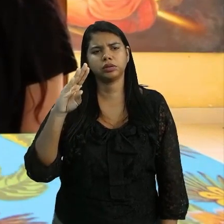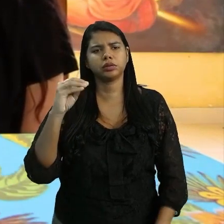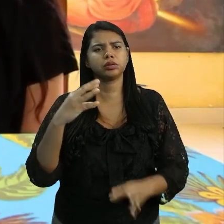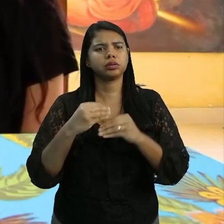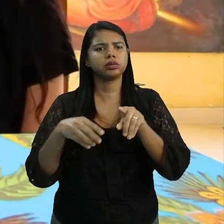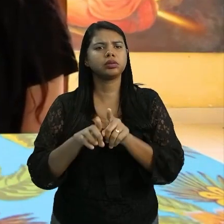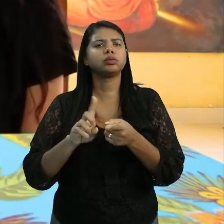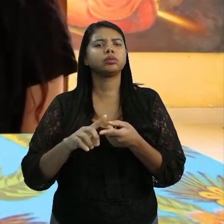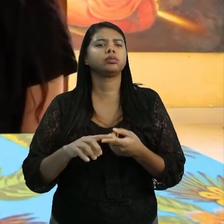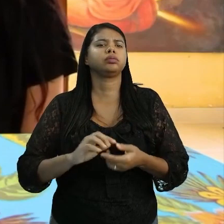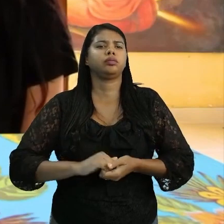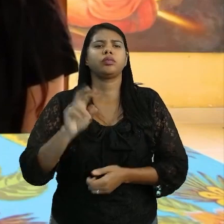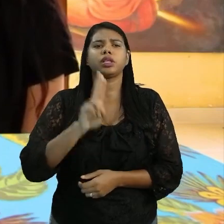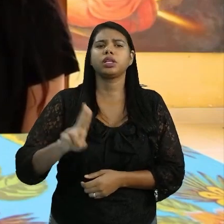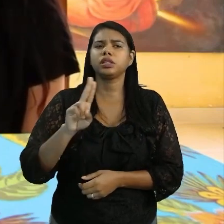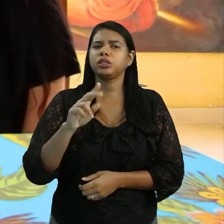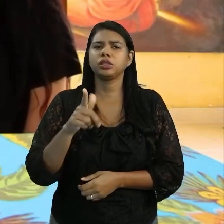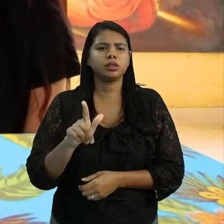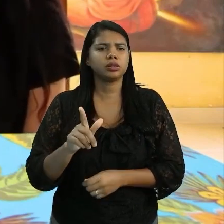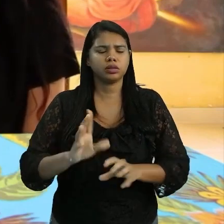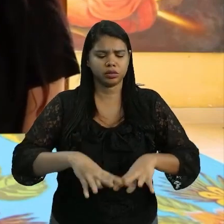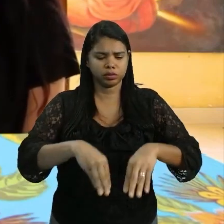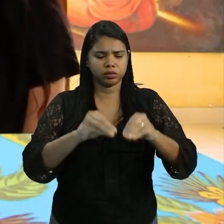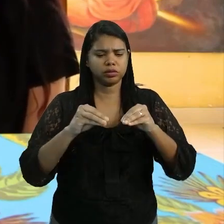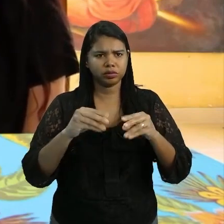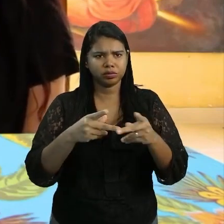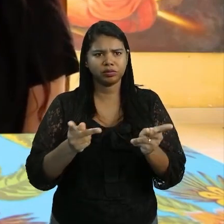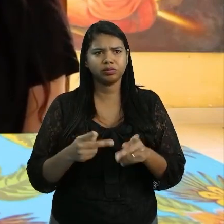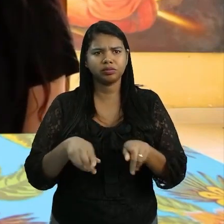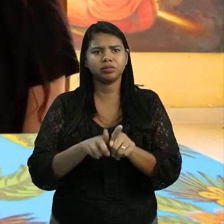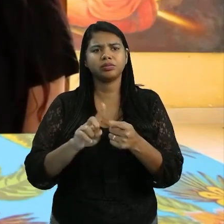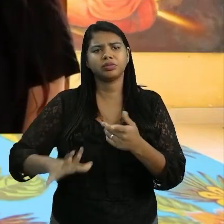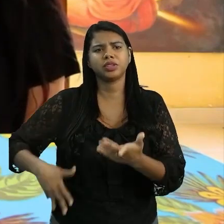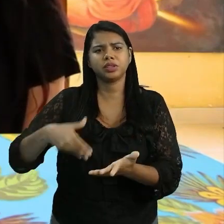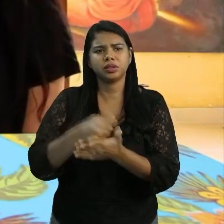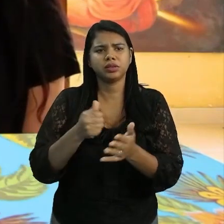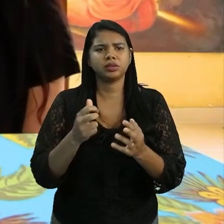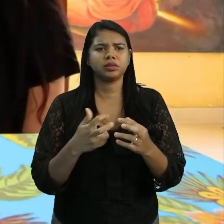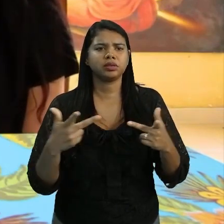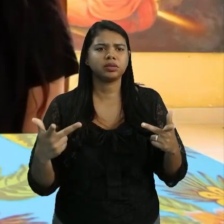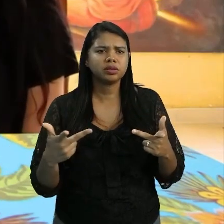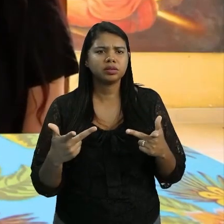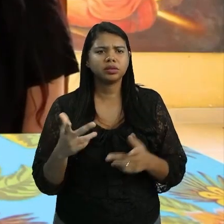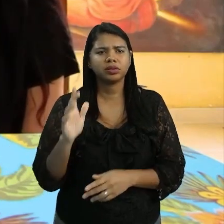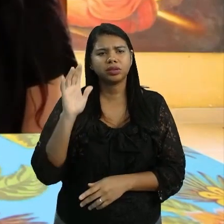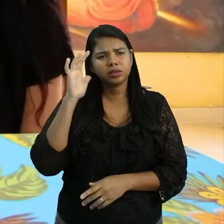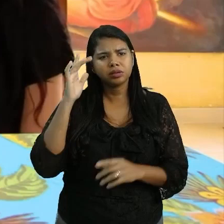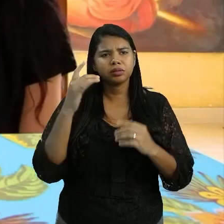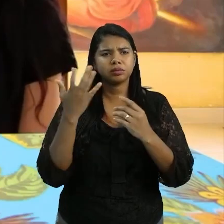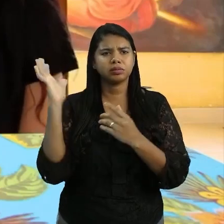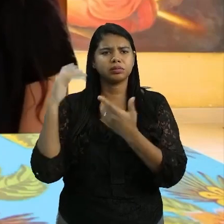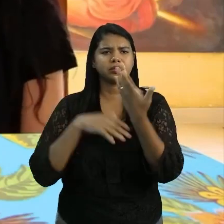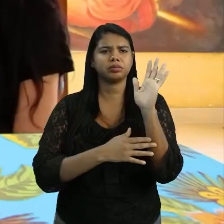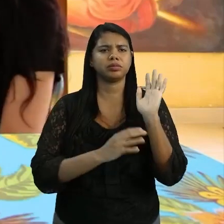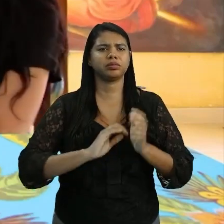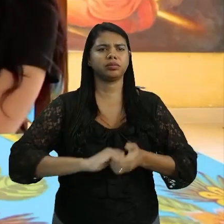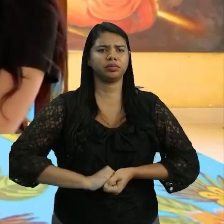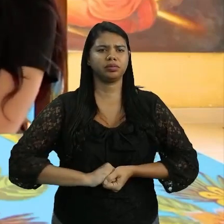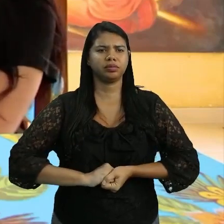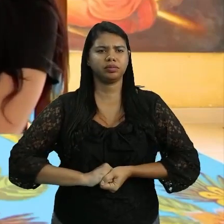gente diferencia o lixo, então joga o plástico de um lado, o papel de outro e o lixo orgânico